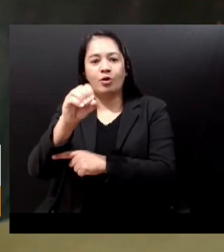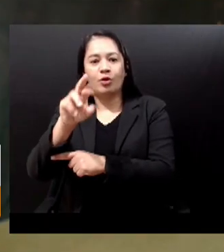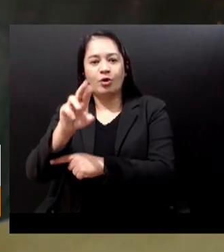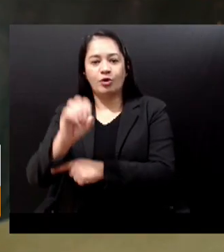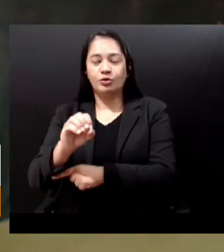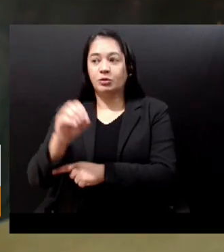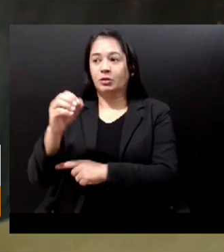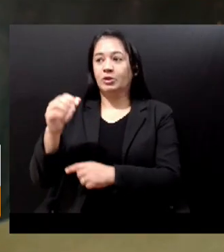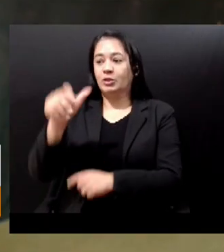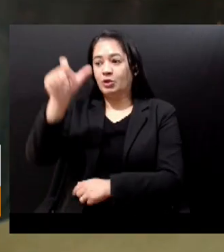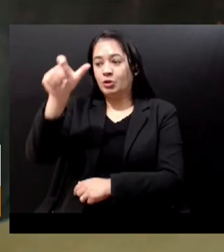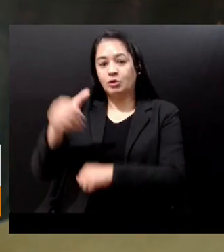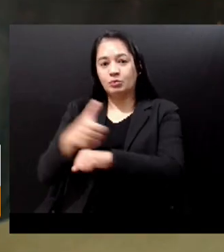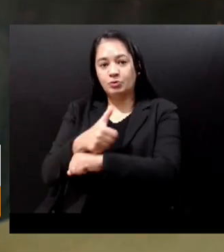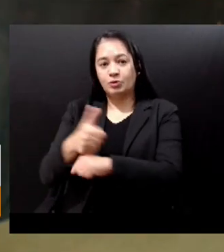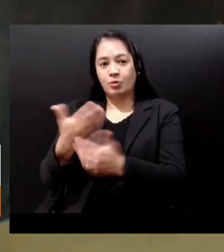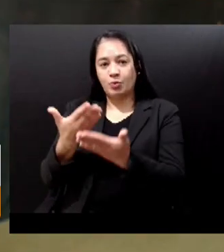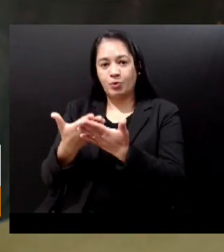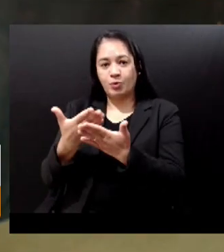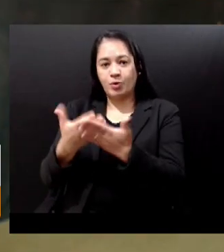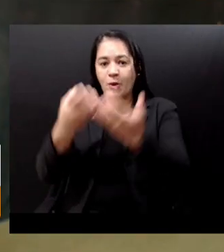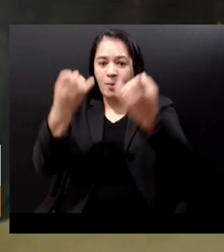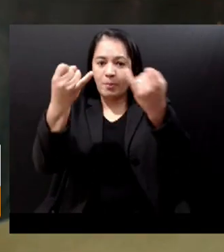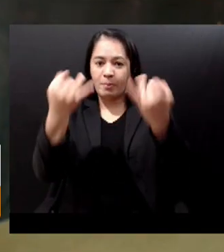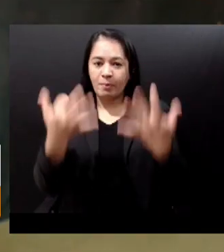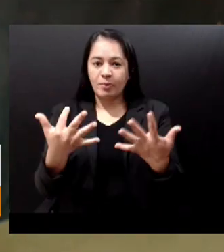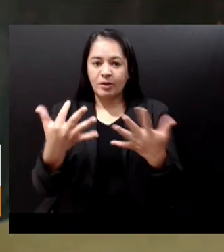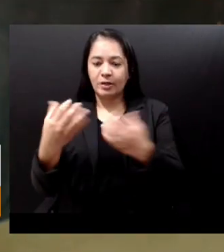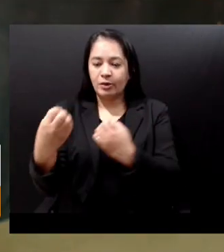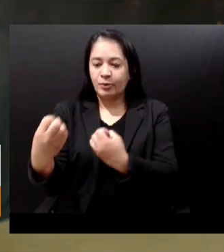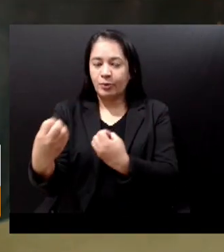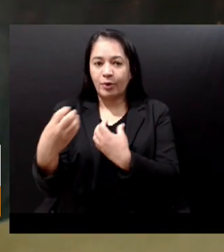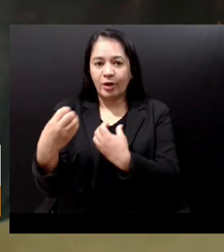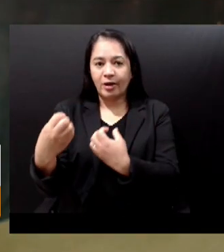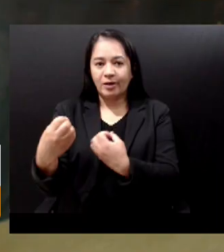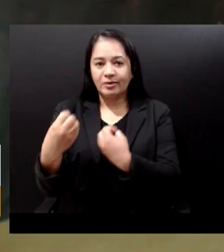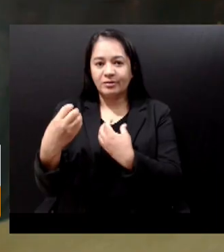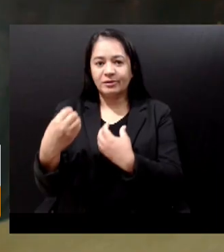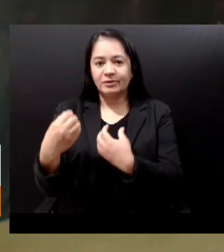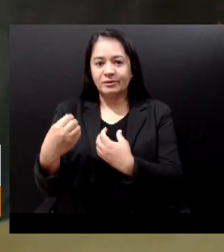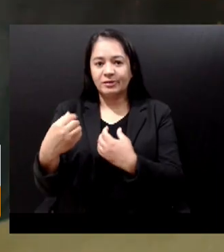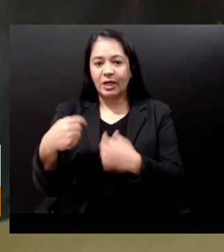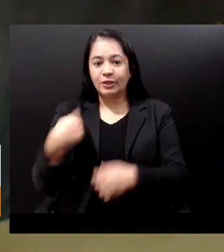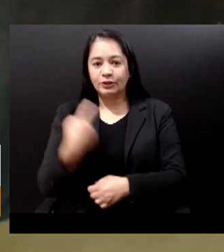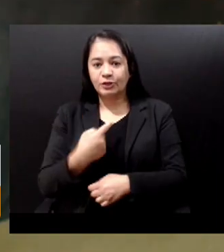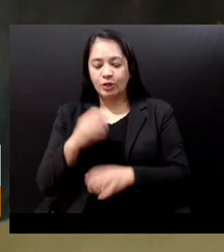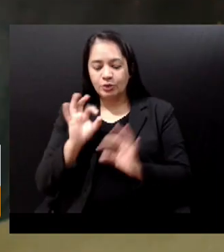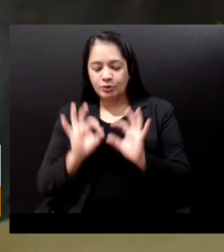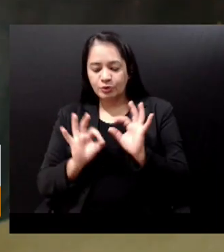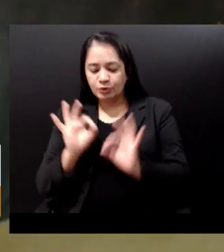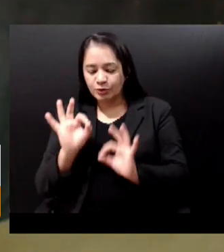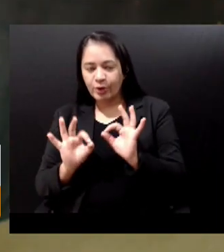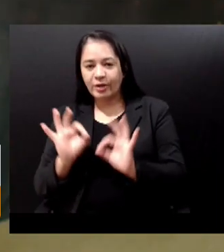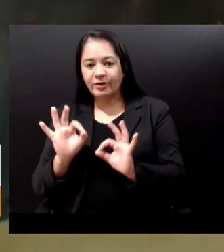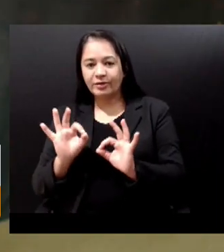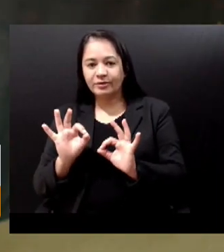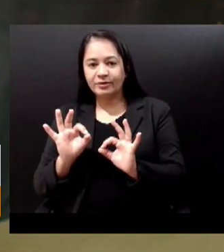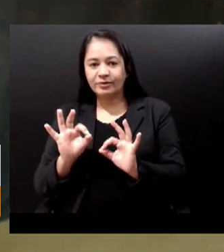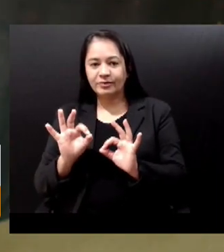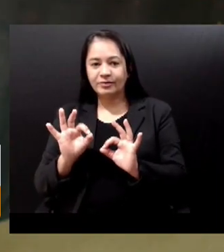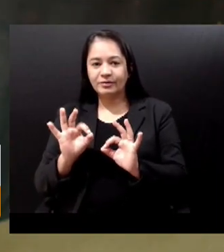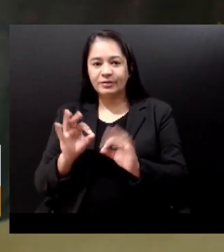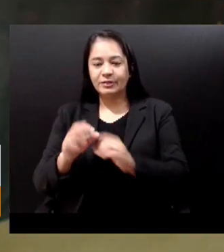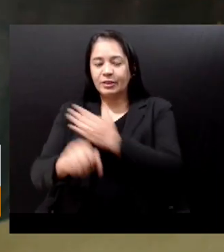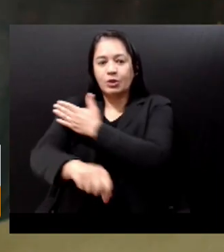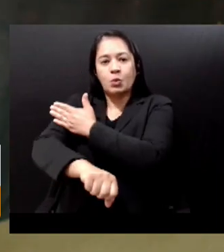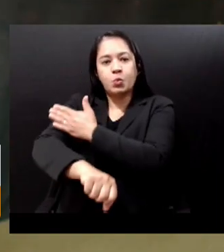que ela nos ensina a nos organizar e a ser disciplinado